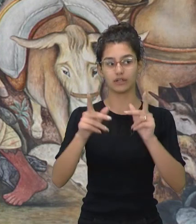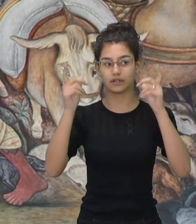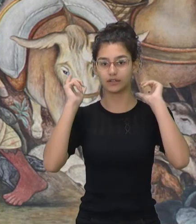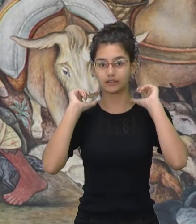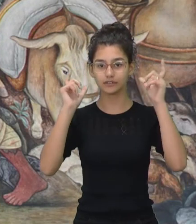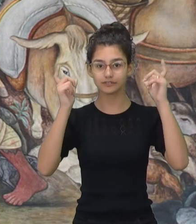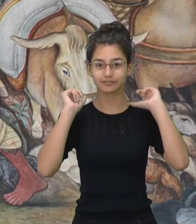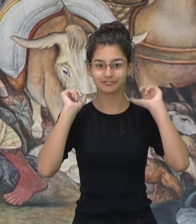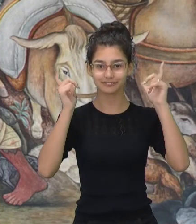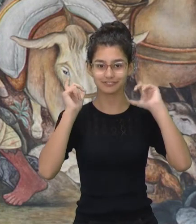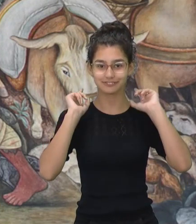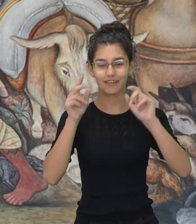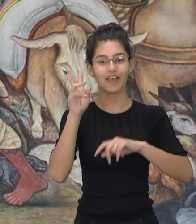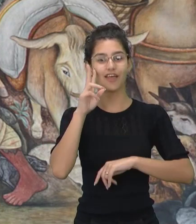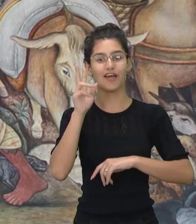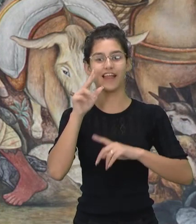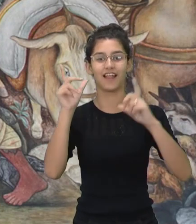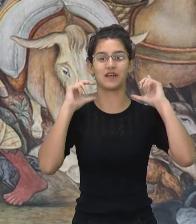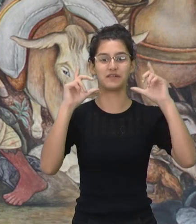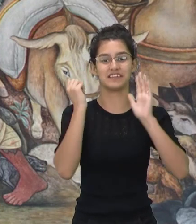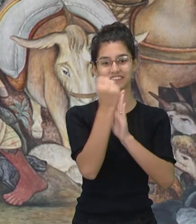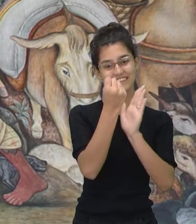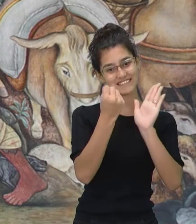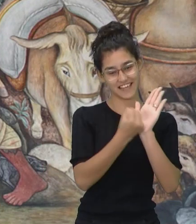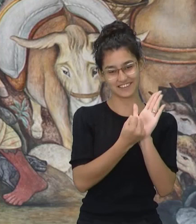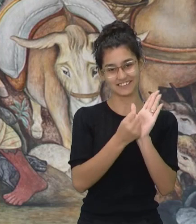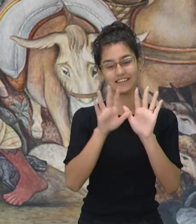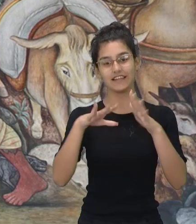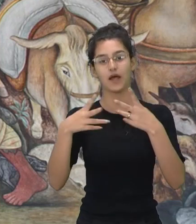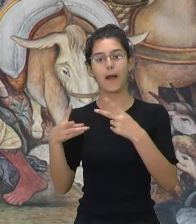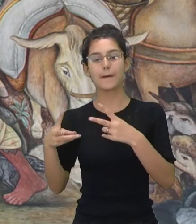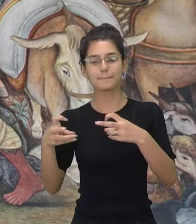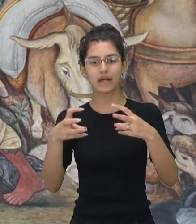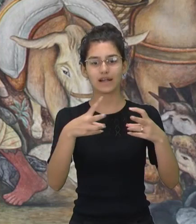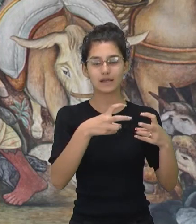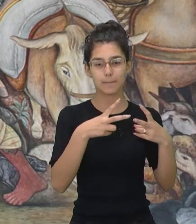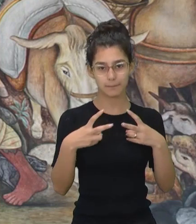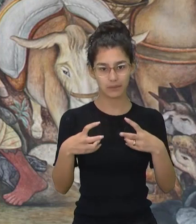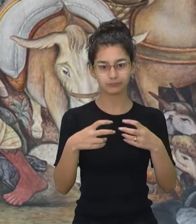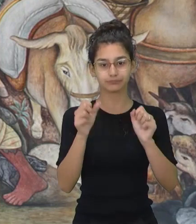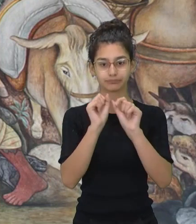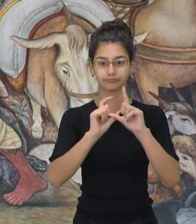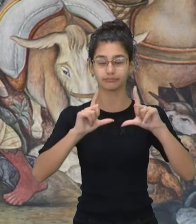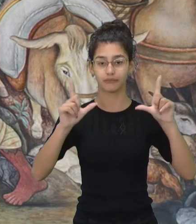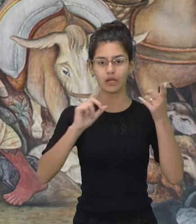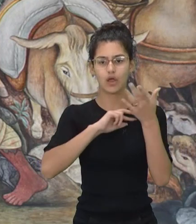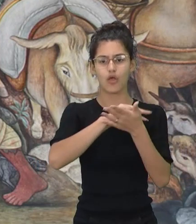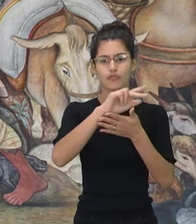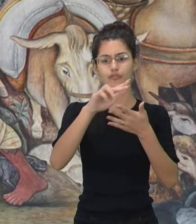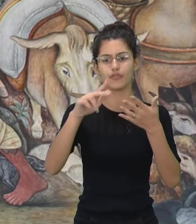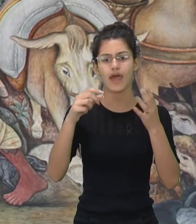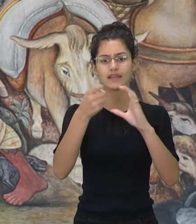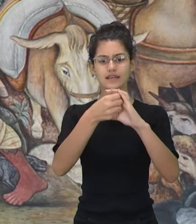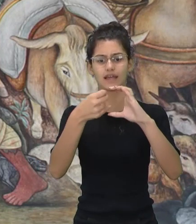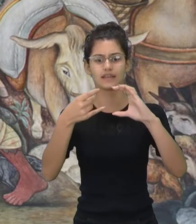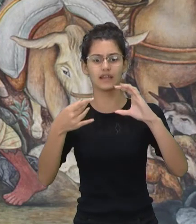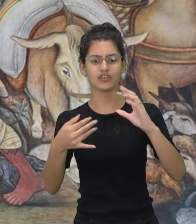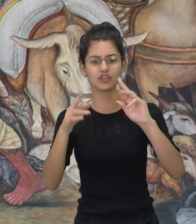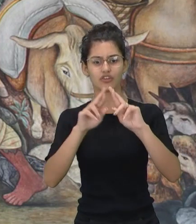a história do México através de séculos. Então, vocês vão perceber aí, nessa imagem, uma série de